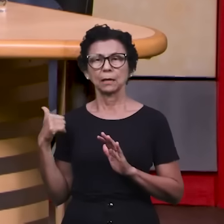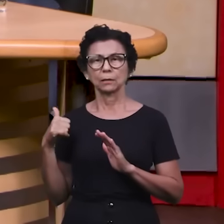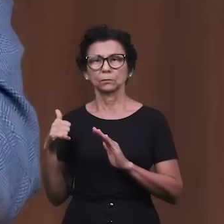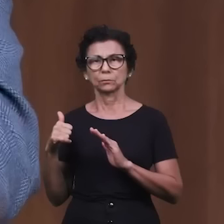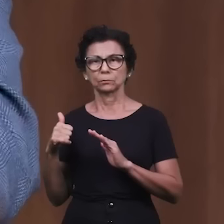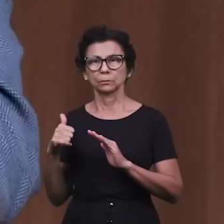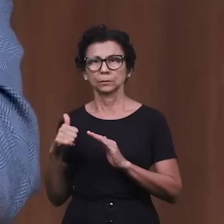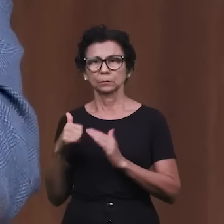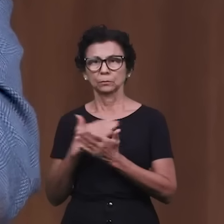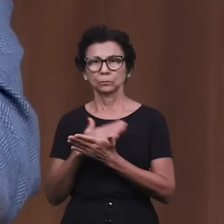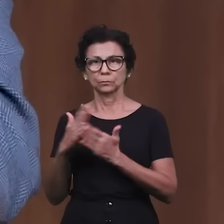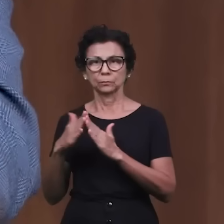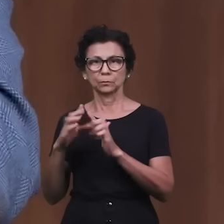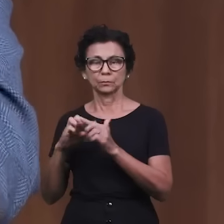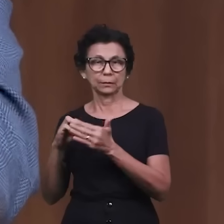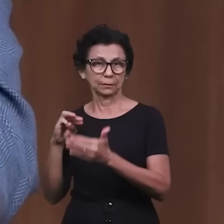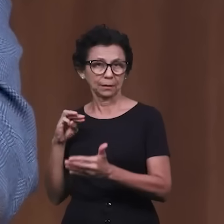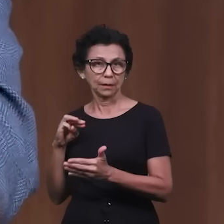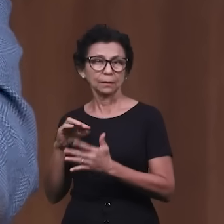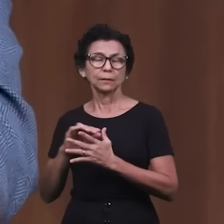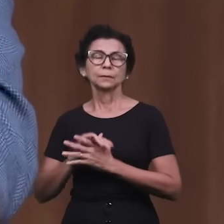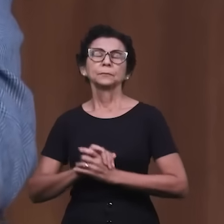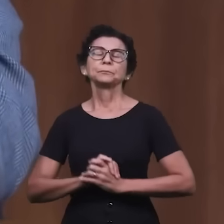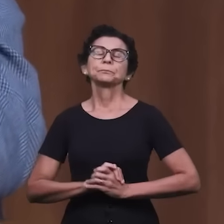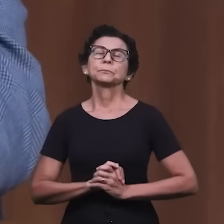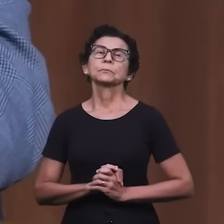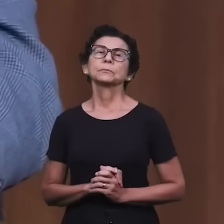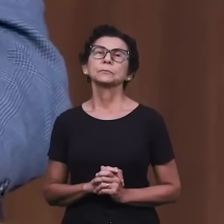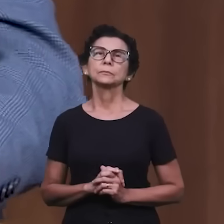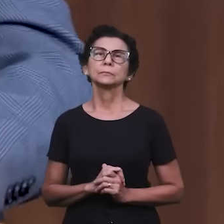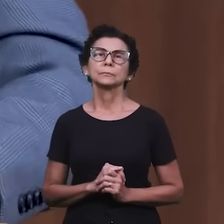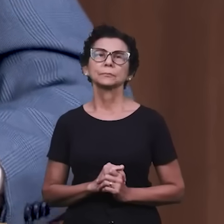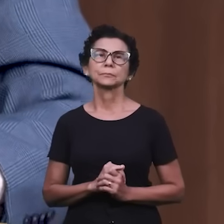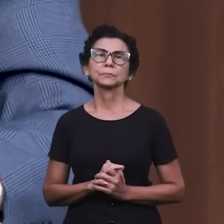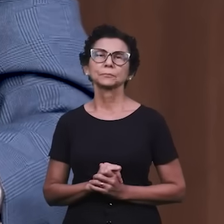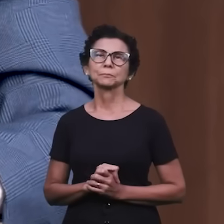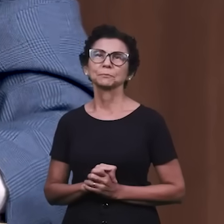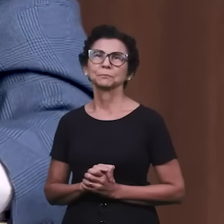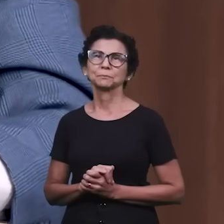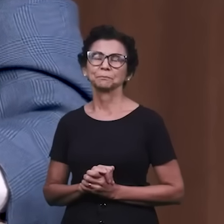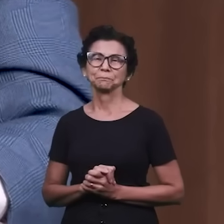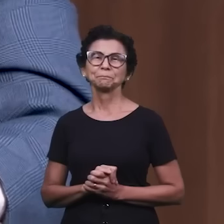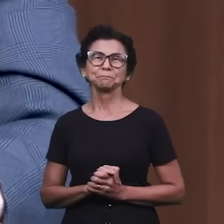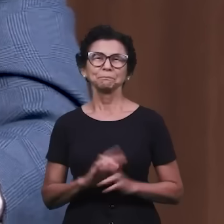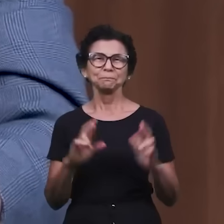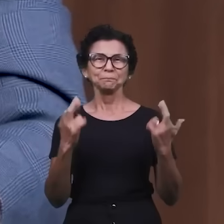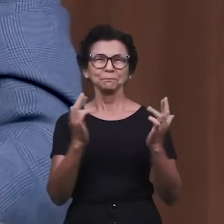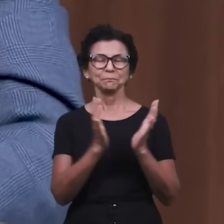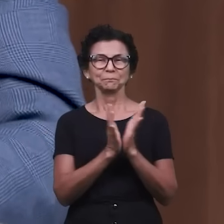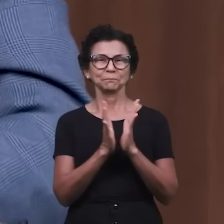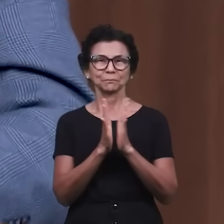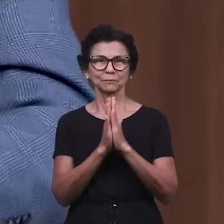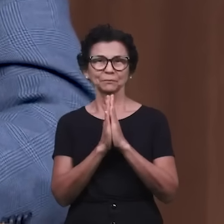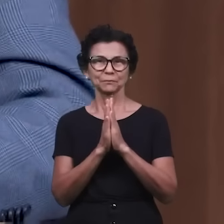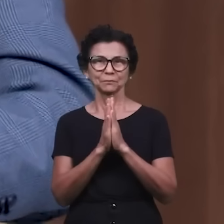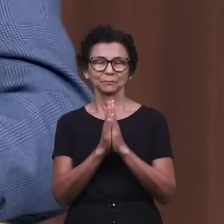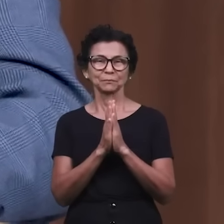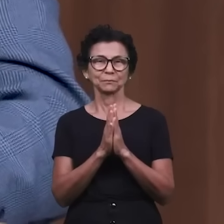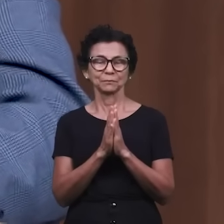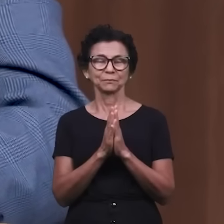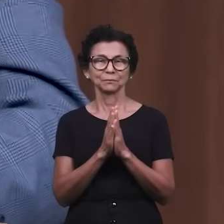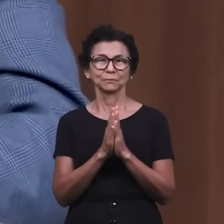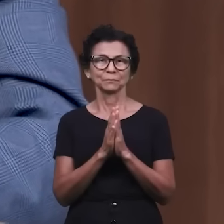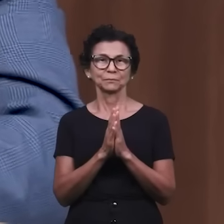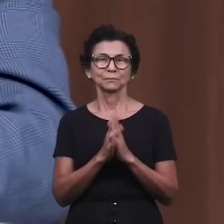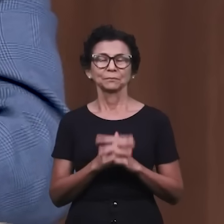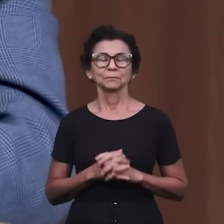no início, quando começando tal, reuniu o grupo de intercessão, antes de mais